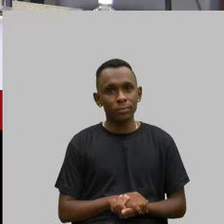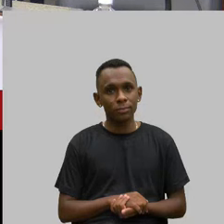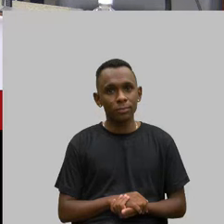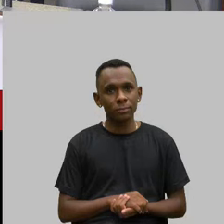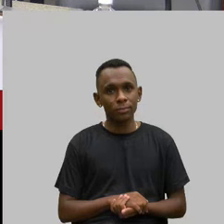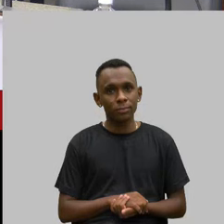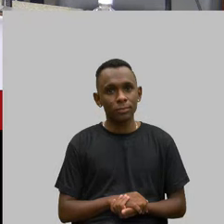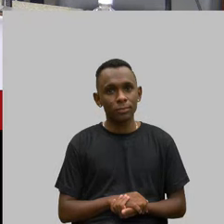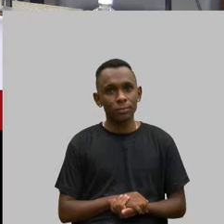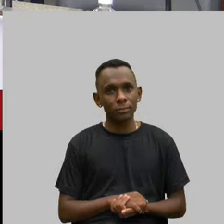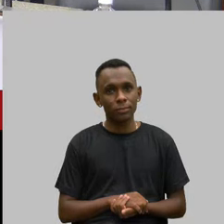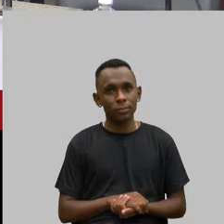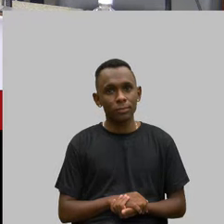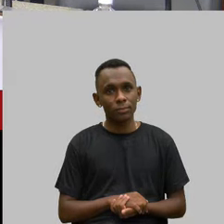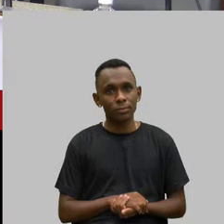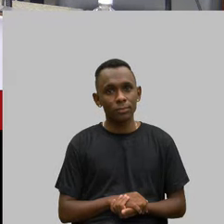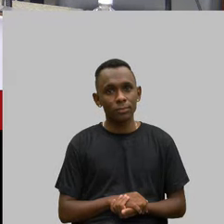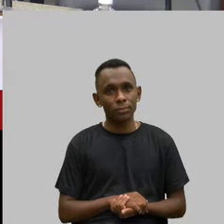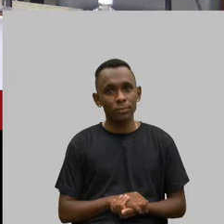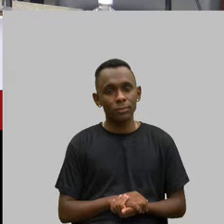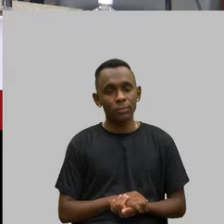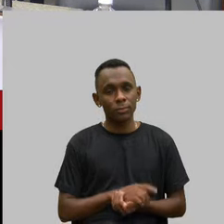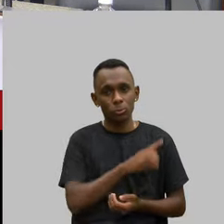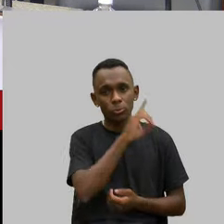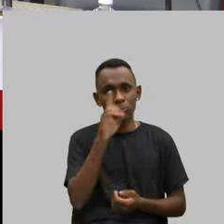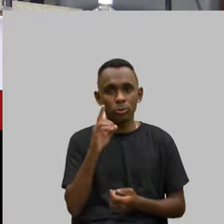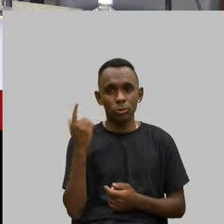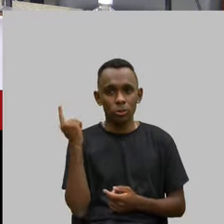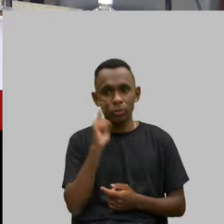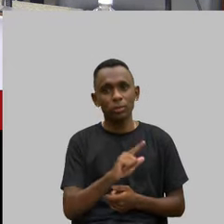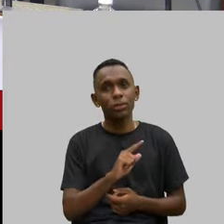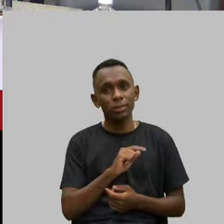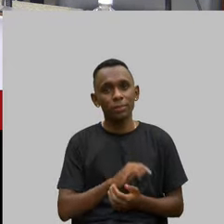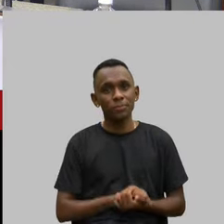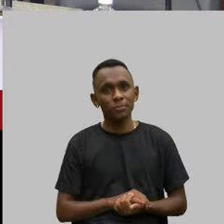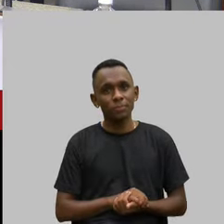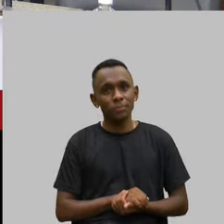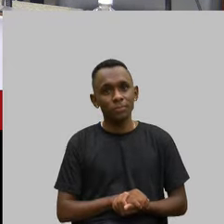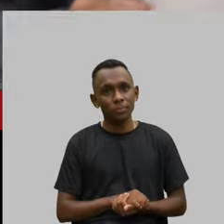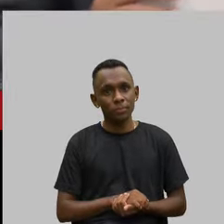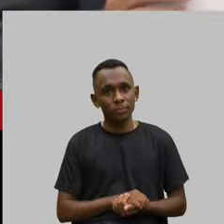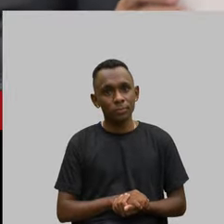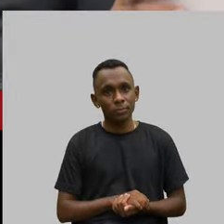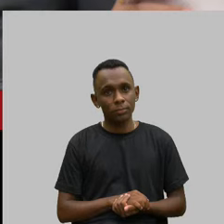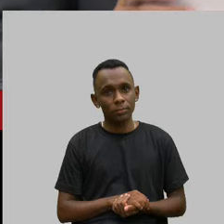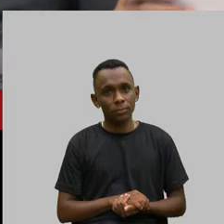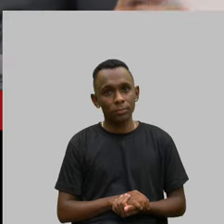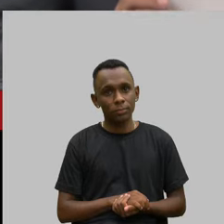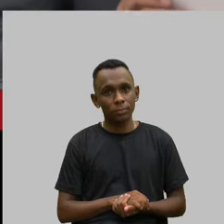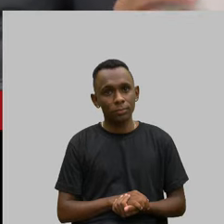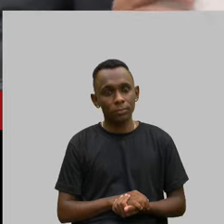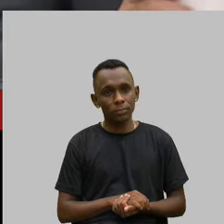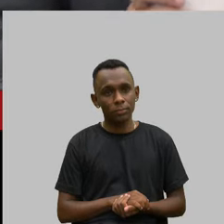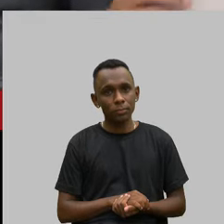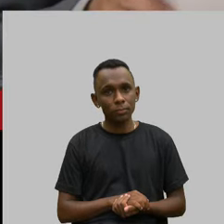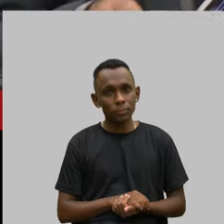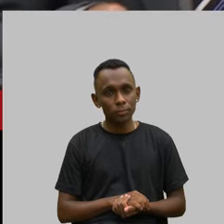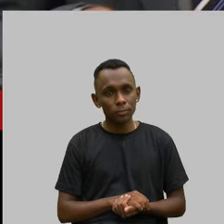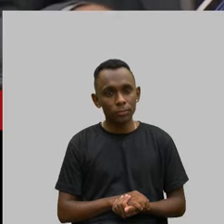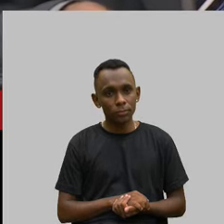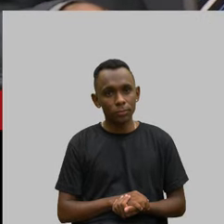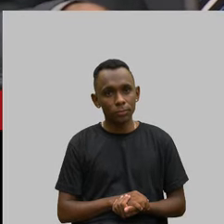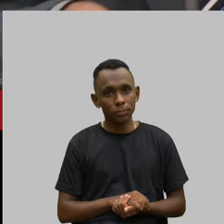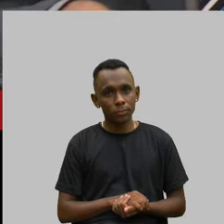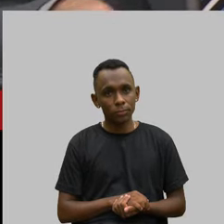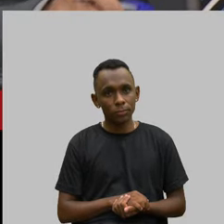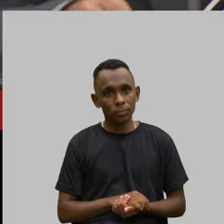ó um dia vai chegar lá no jonha viu Oi um dia vai chegar lá no jonha aí